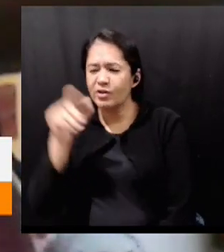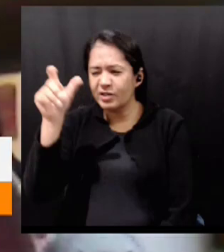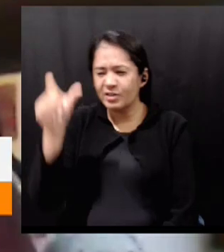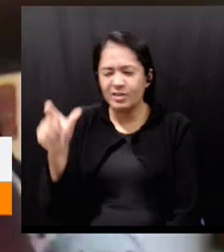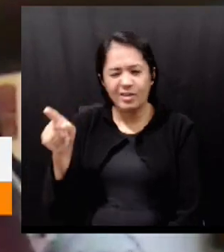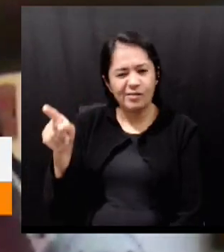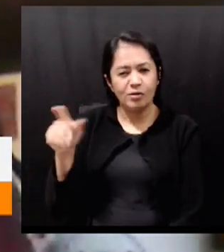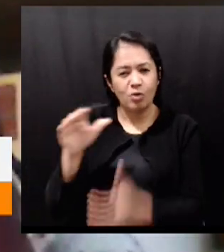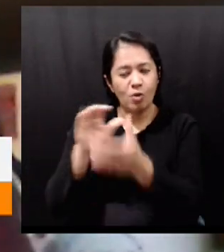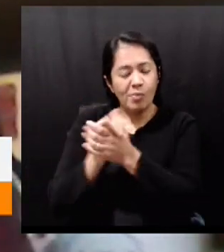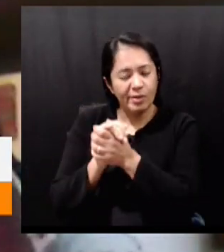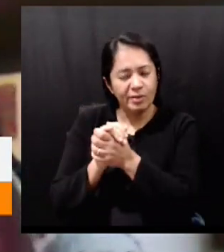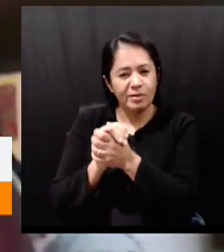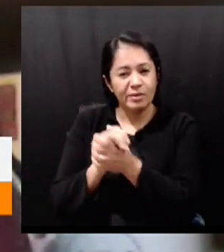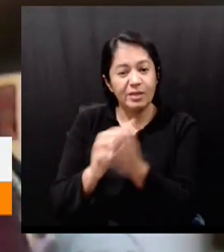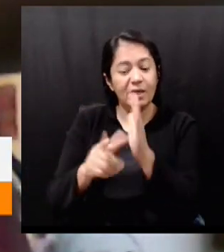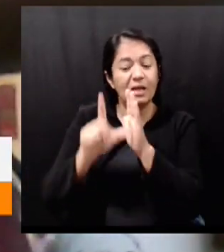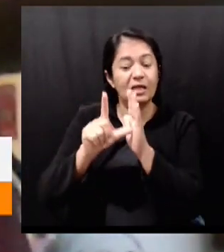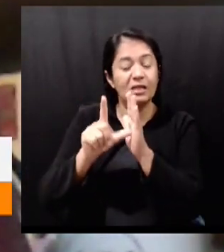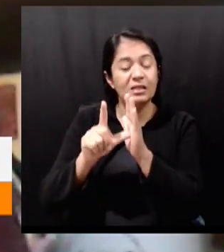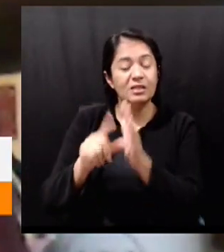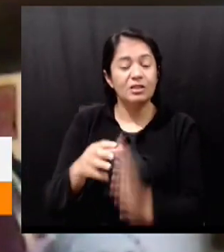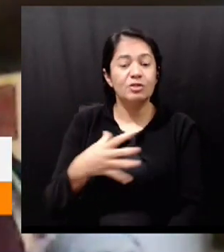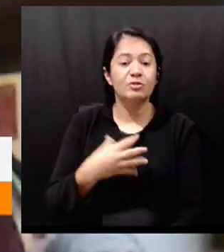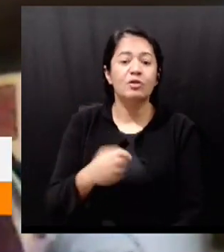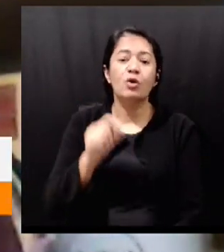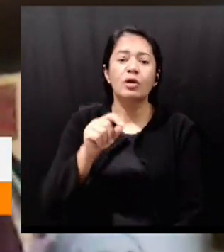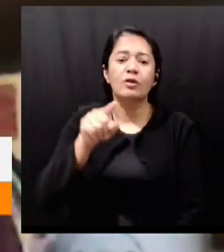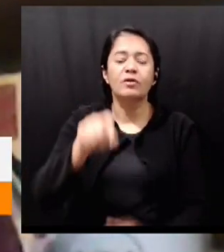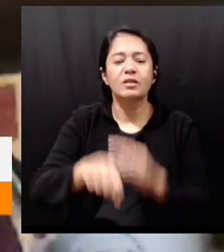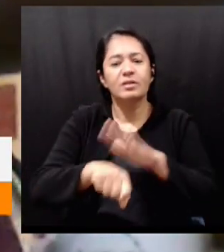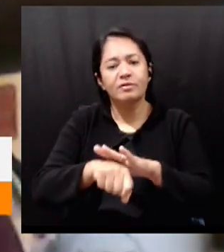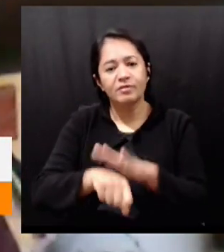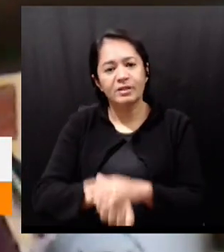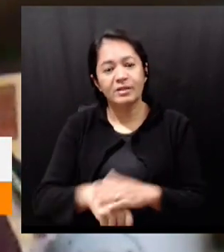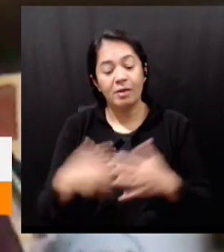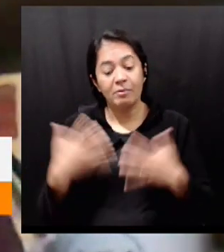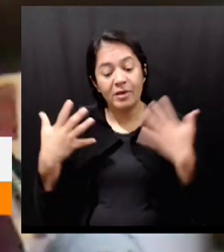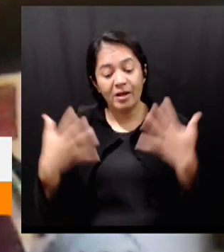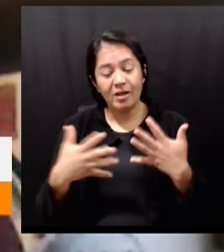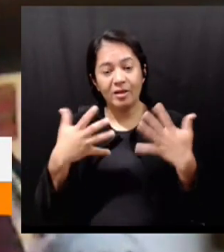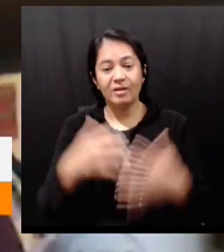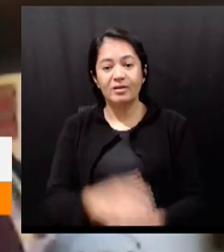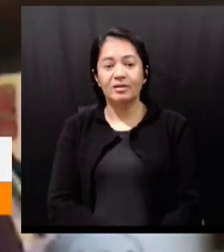antes de ter os filhos. O que você fazia para se alegrar, para